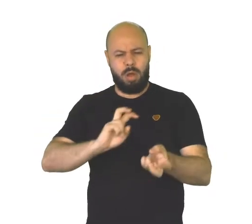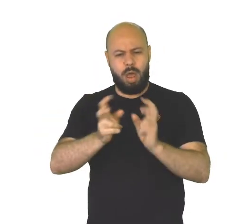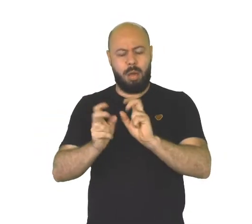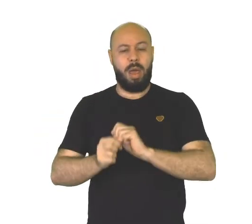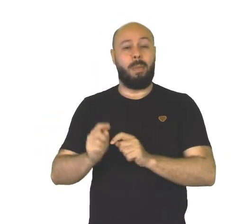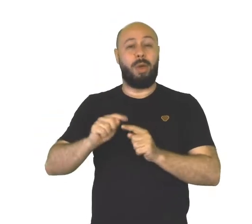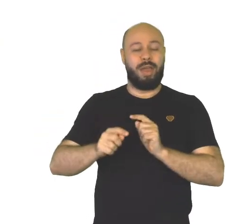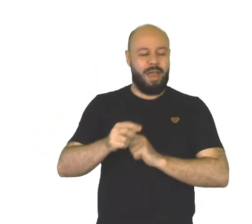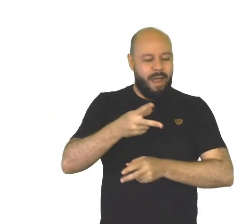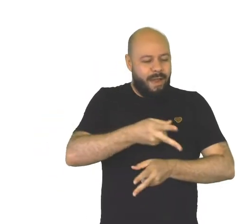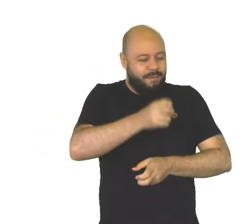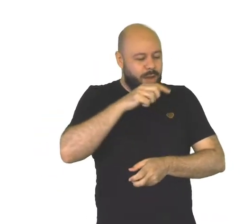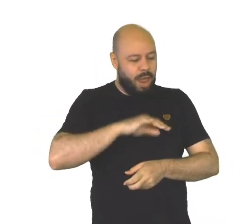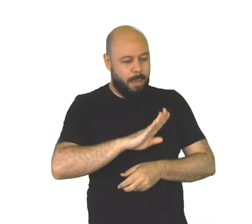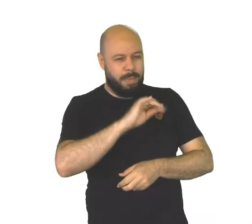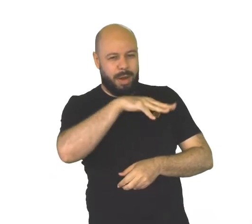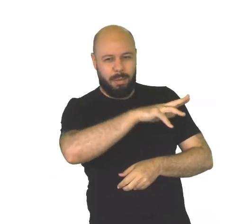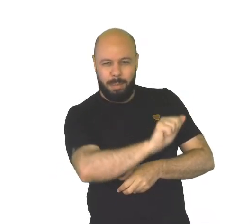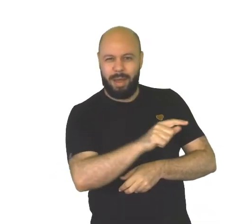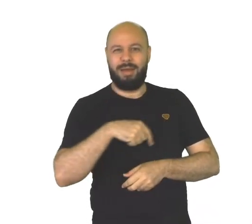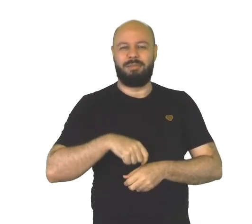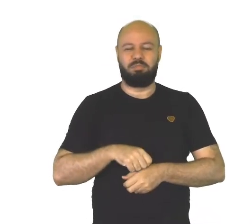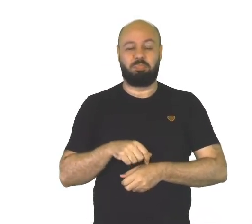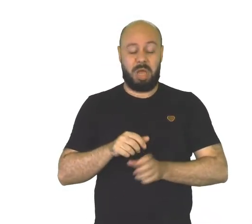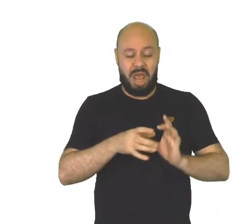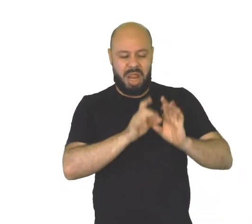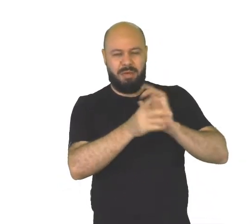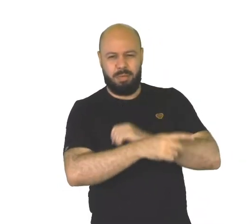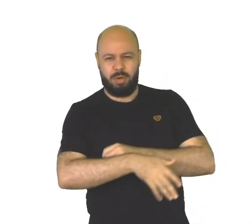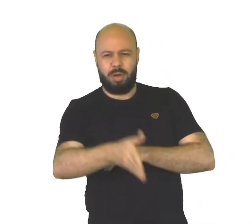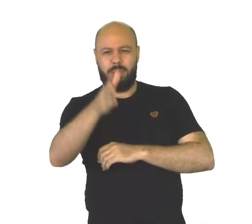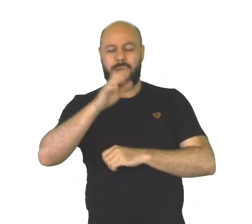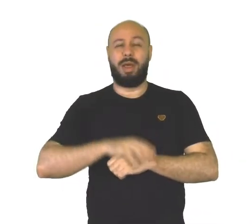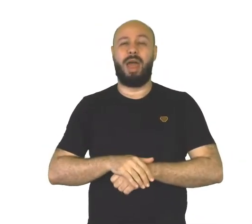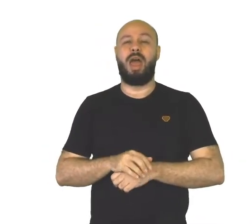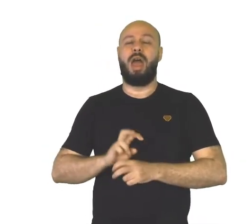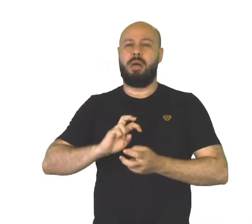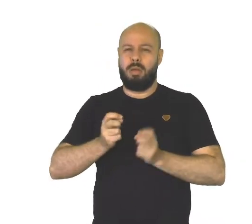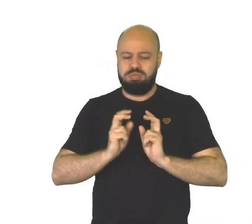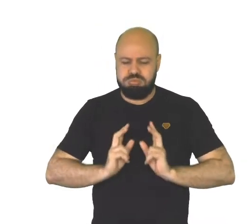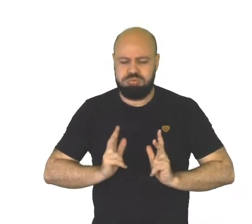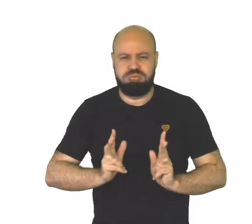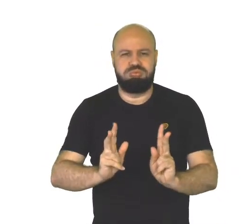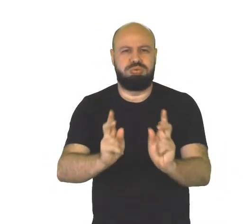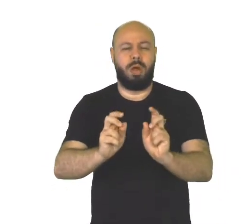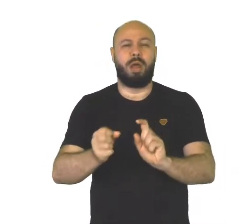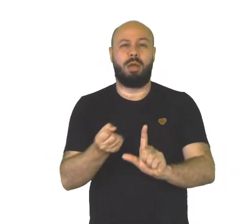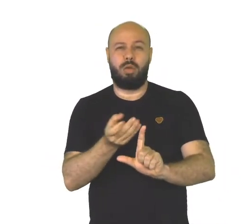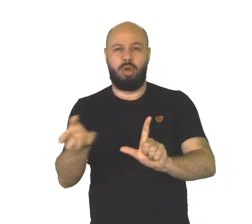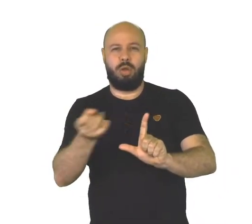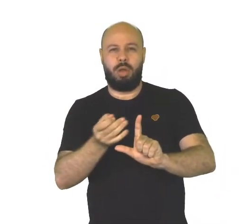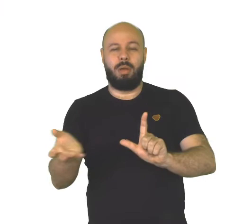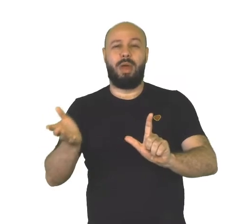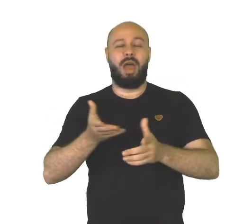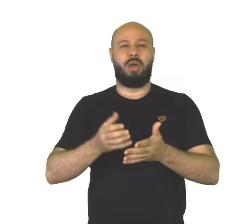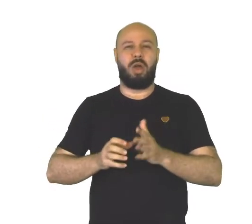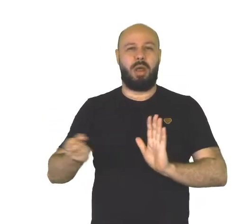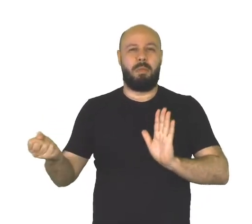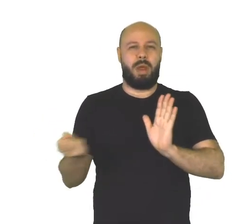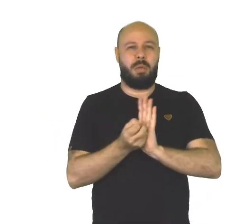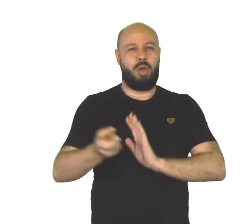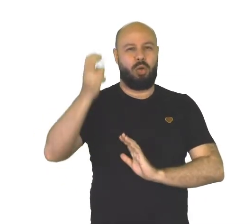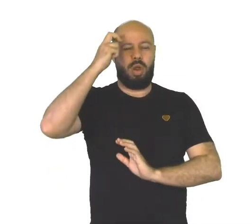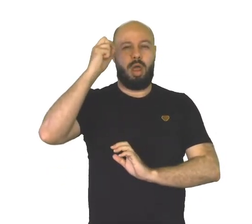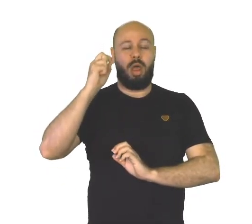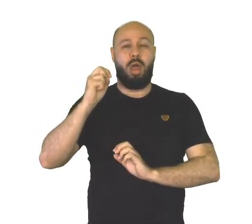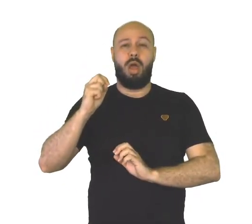e seus alunos. E desde então a capoeira ganha cada vez mais espaço nas mídias e até virou patrimônio cultural da humanidade.